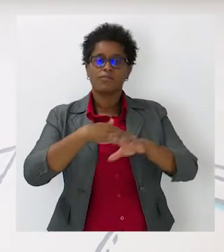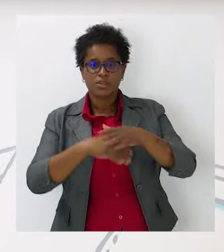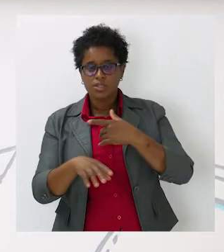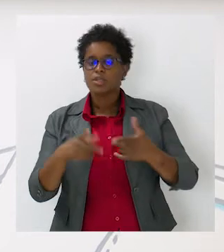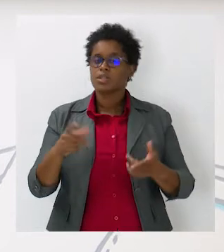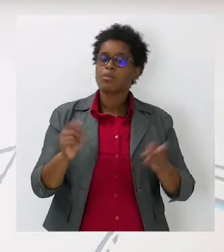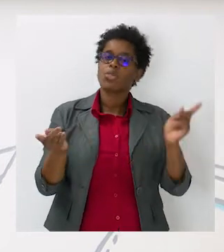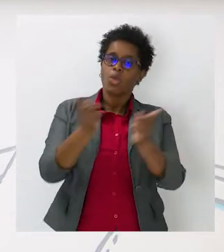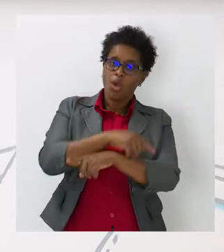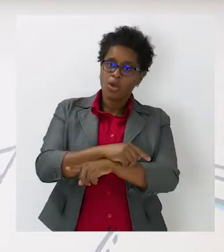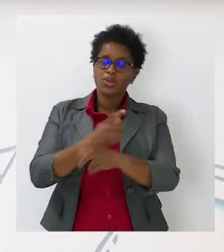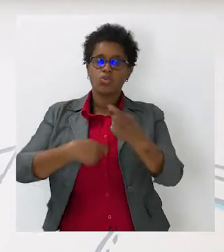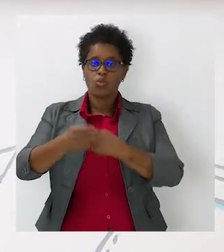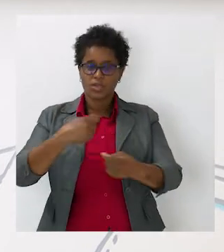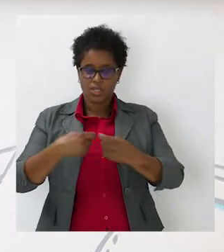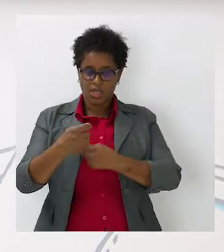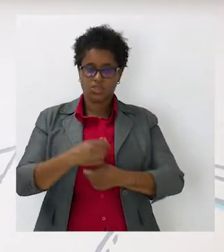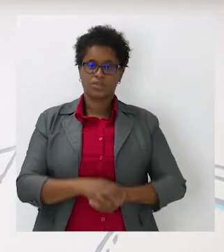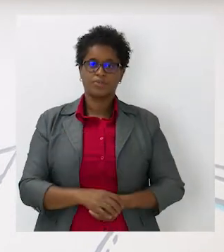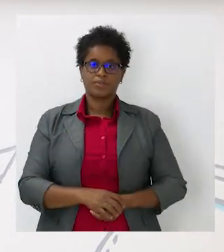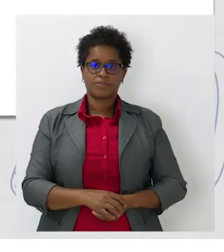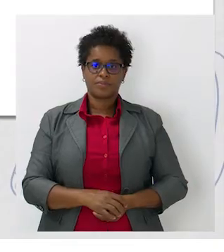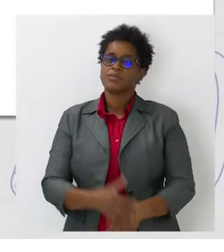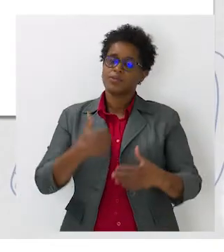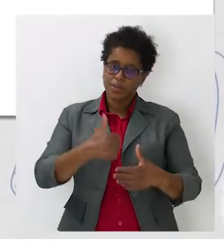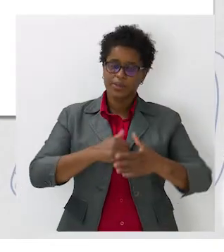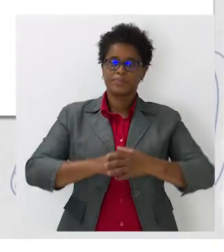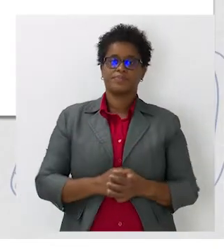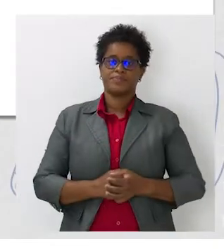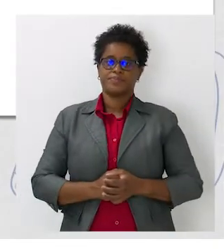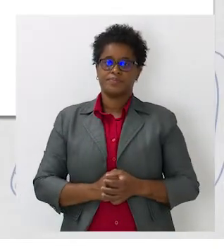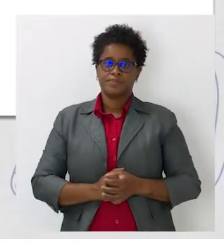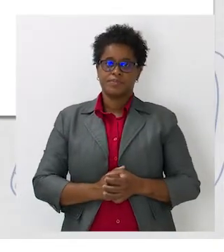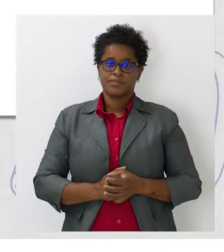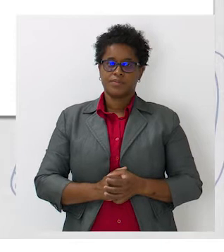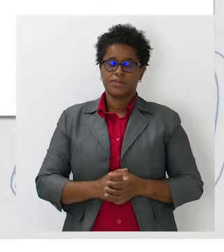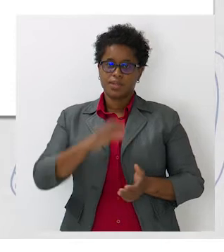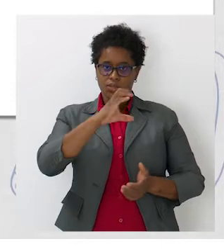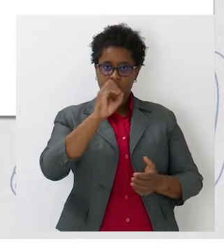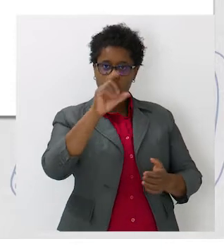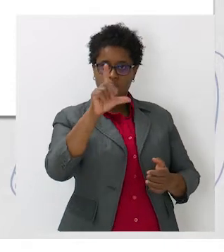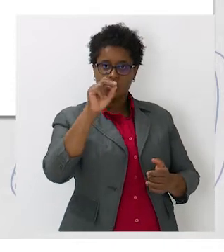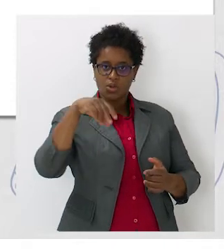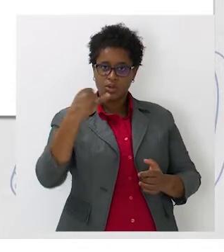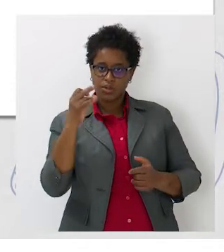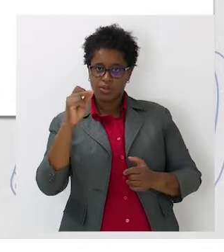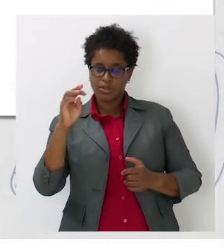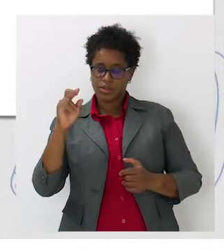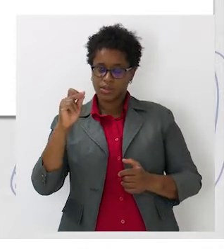Estabeleciam de facto trocas comerciais. Muito bem. As